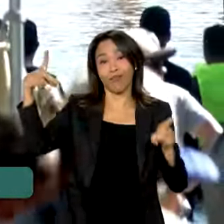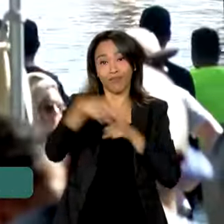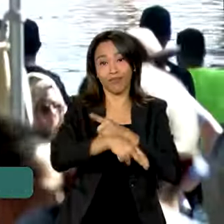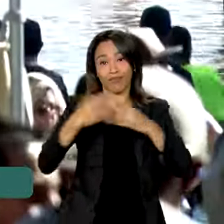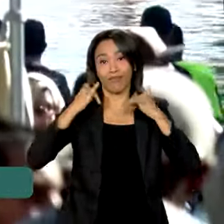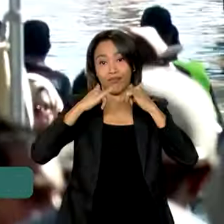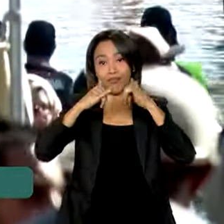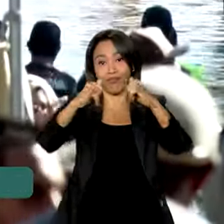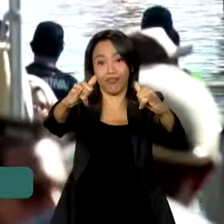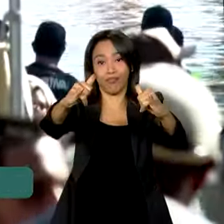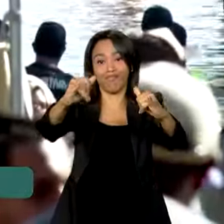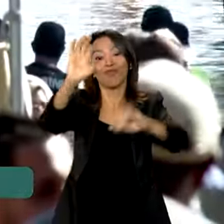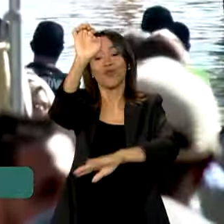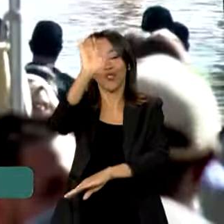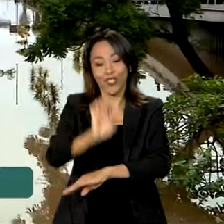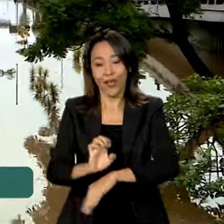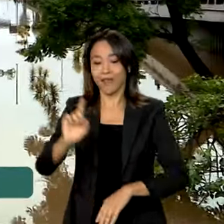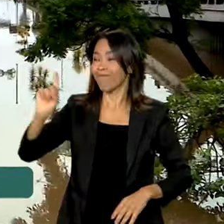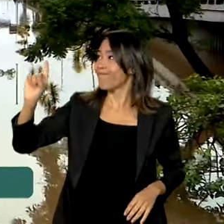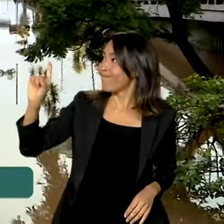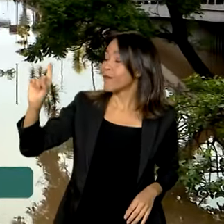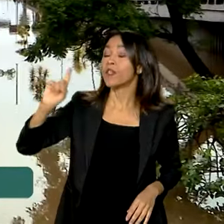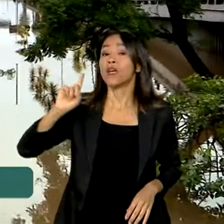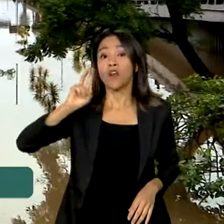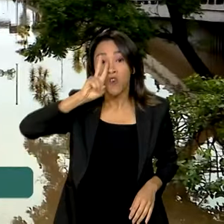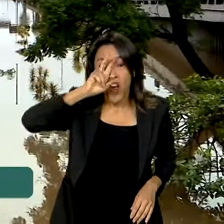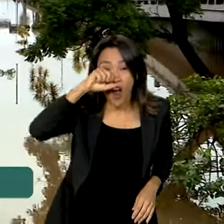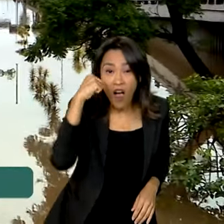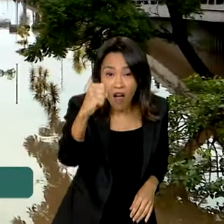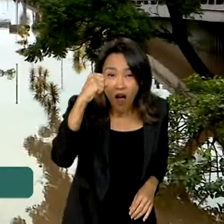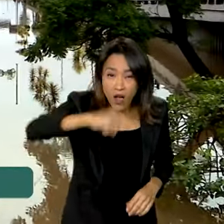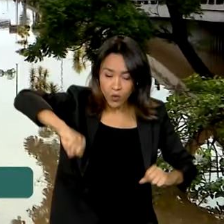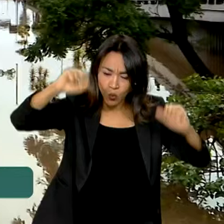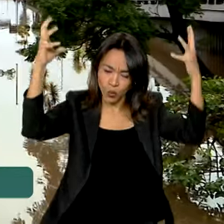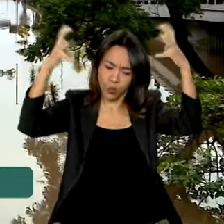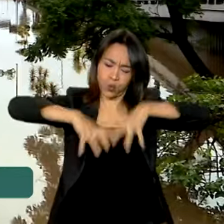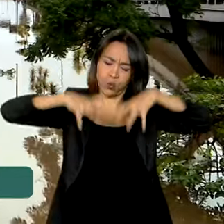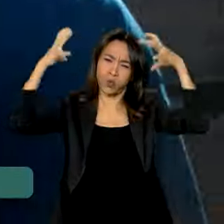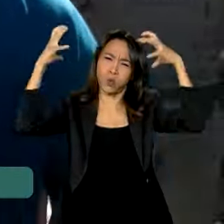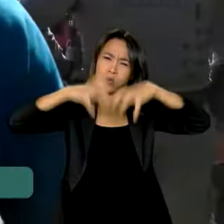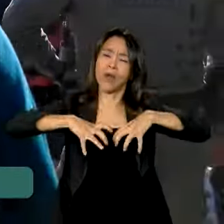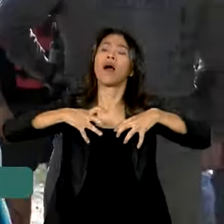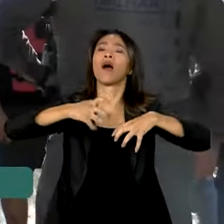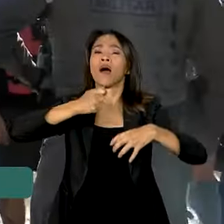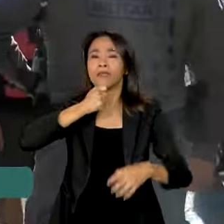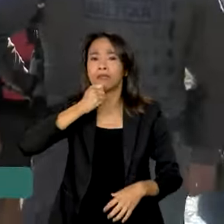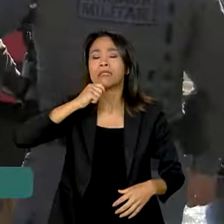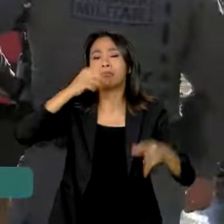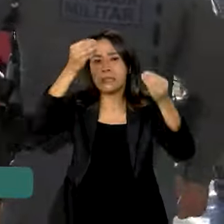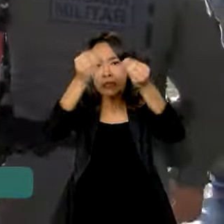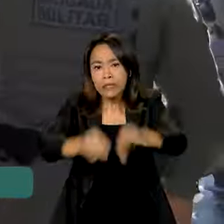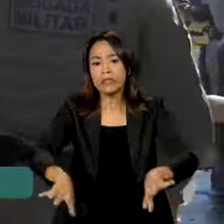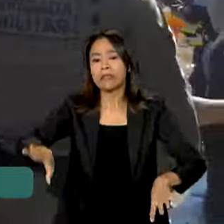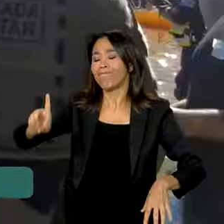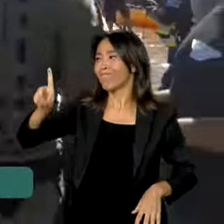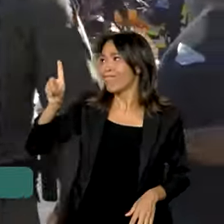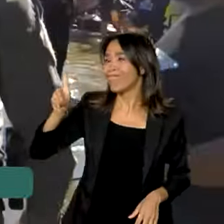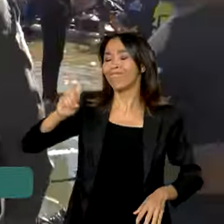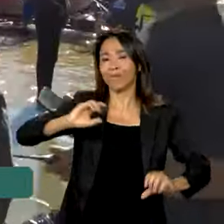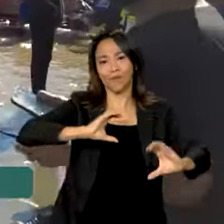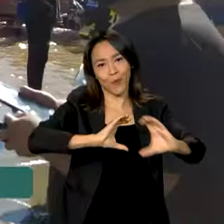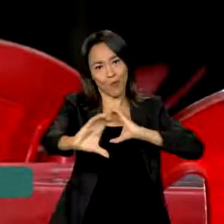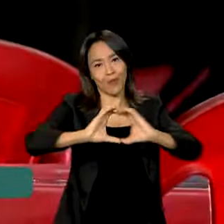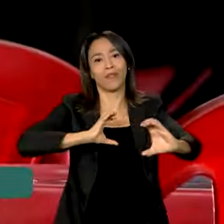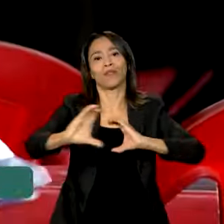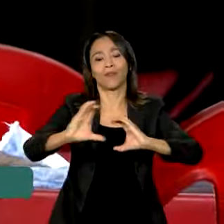em várias partes do estado, as fortes chuvas que castigam o Rio Grande do Sul afetaram os serviços de